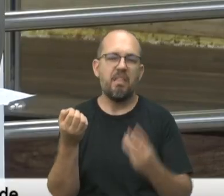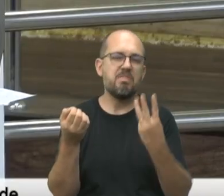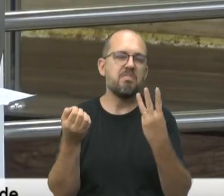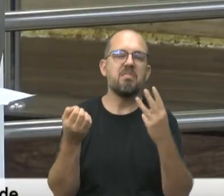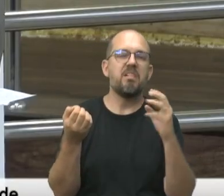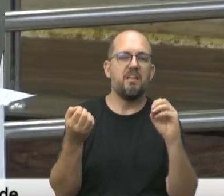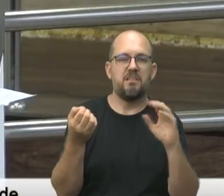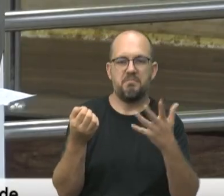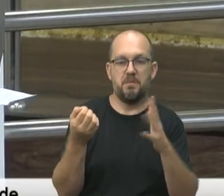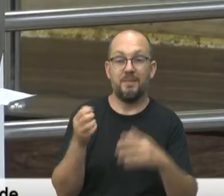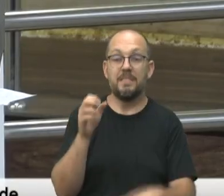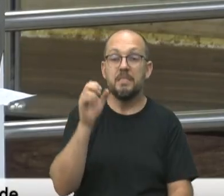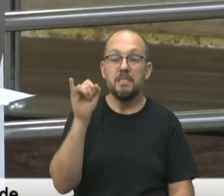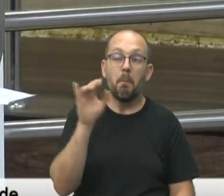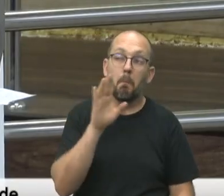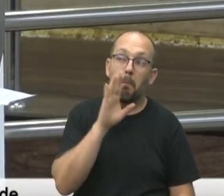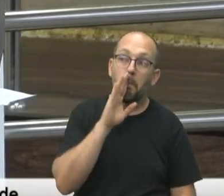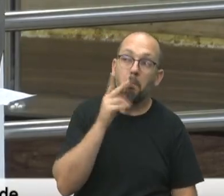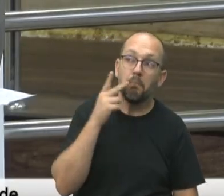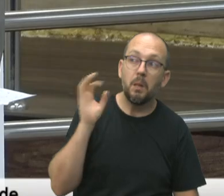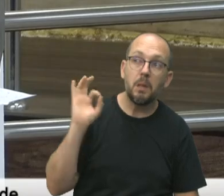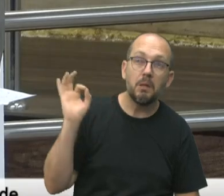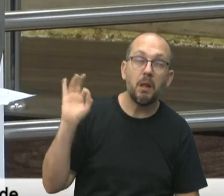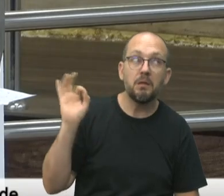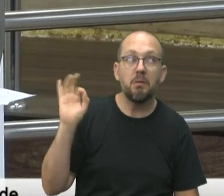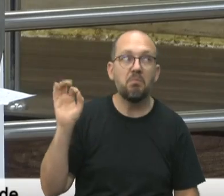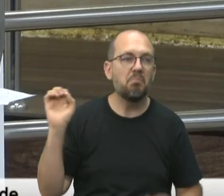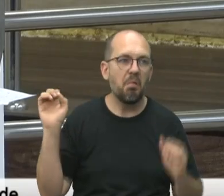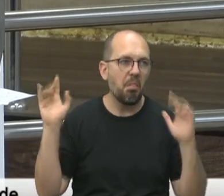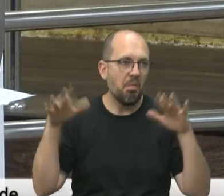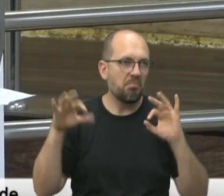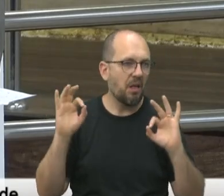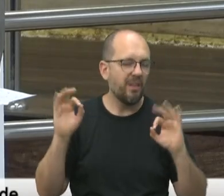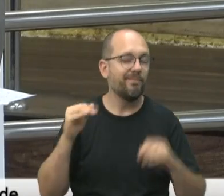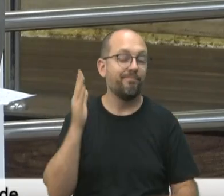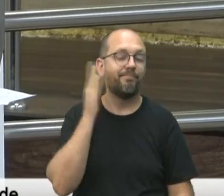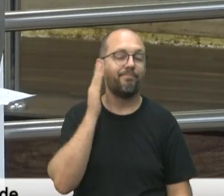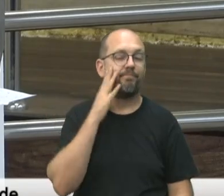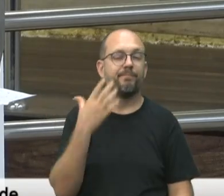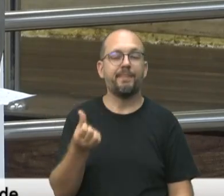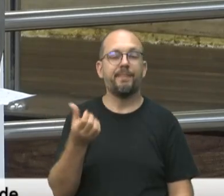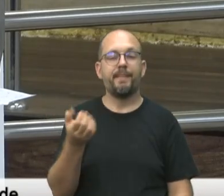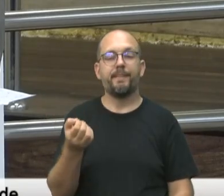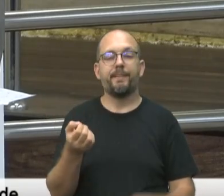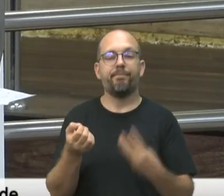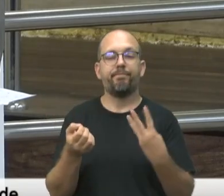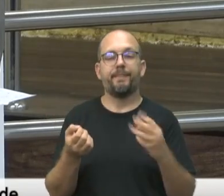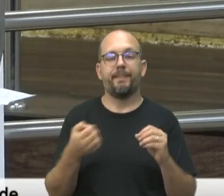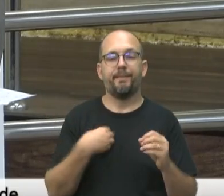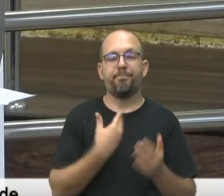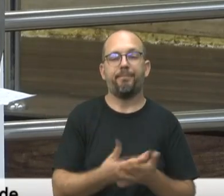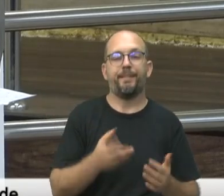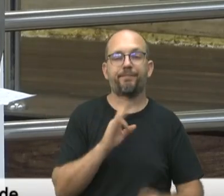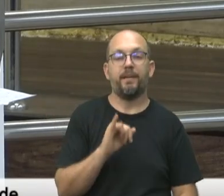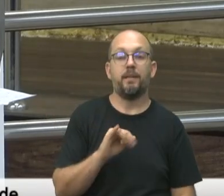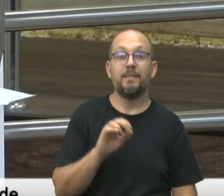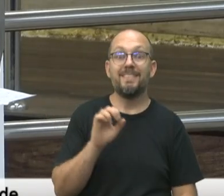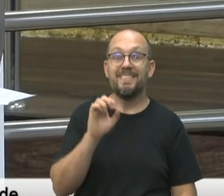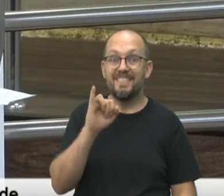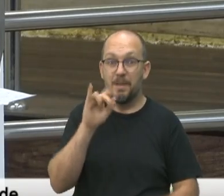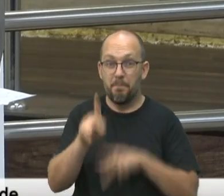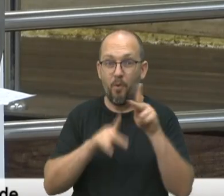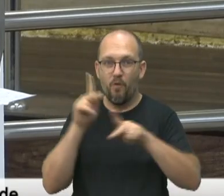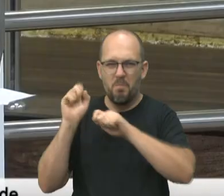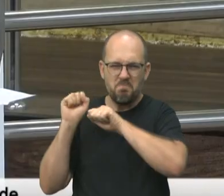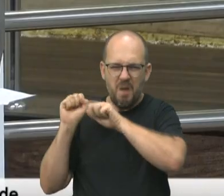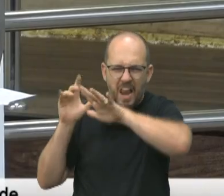Se ninguém ficar sabendo, se ninguém se posicionar tal, eu sei qual que é o placar. O que pode mudar? Se o povo entrar no meio e pressionar. Vocês viram o que a